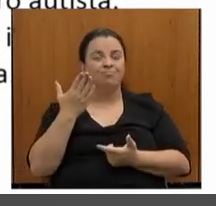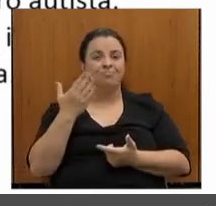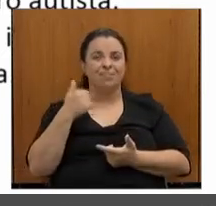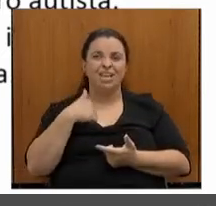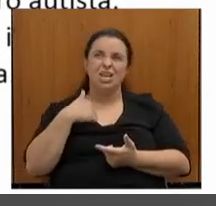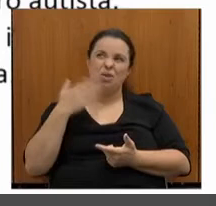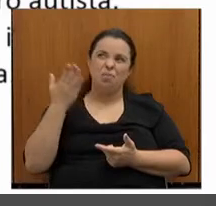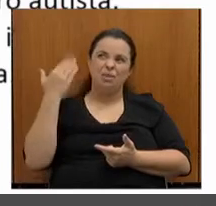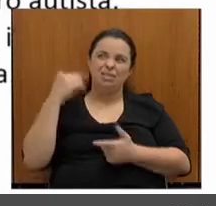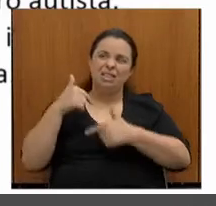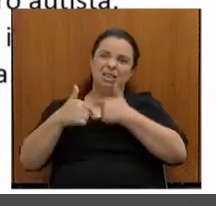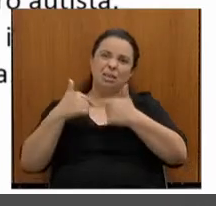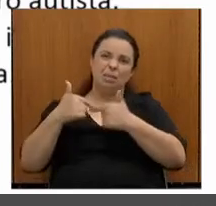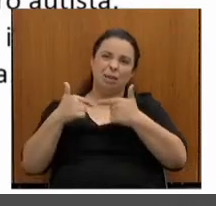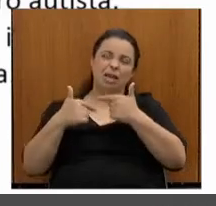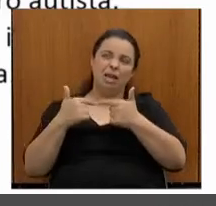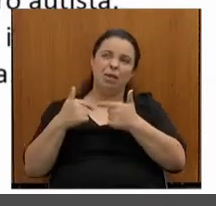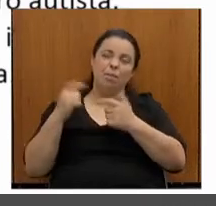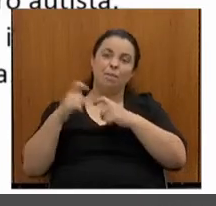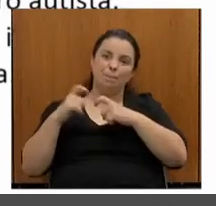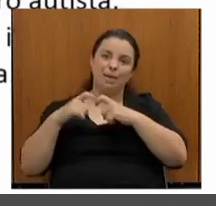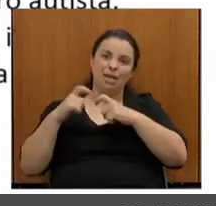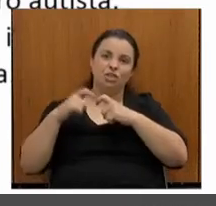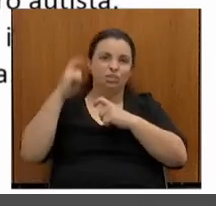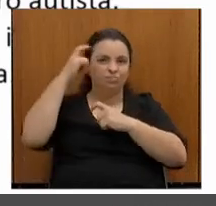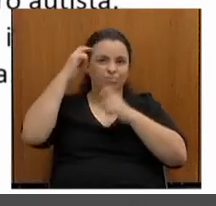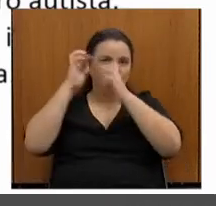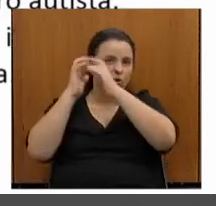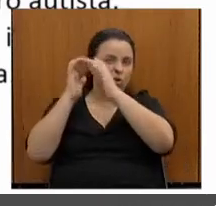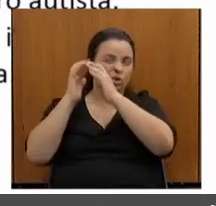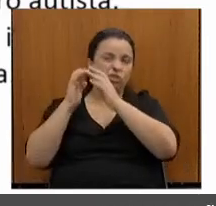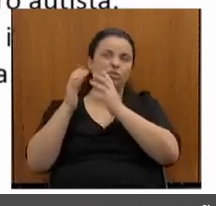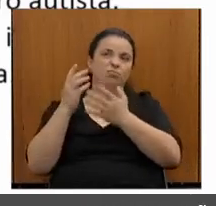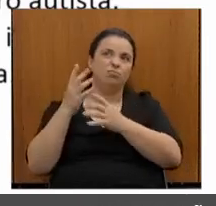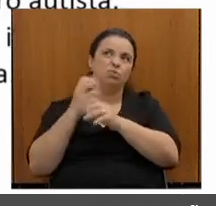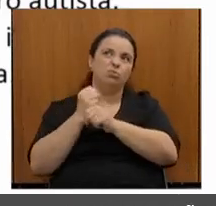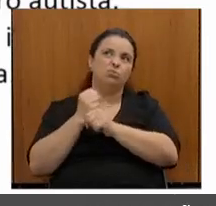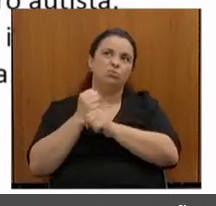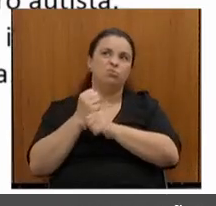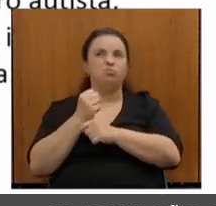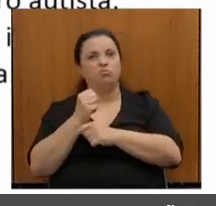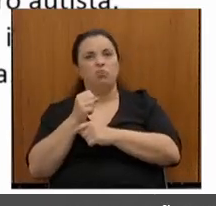SUS durante 30 anos, que uma criança com deficiência,